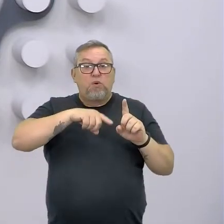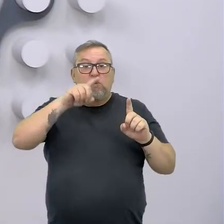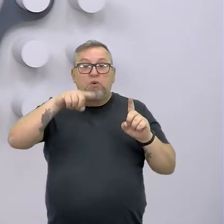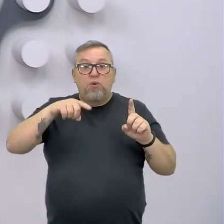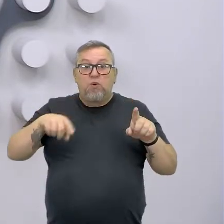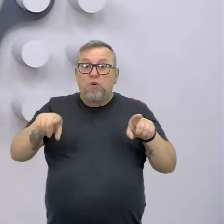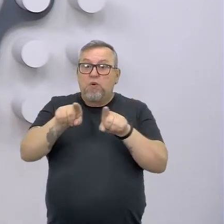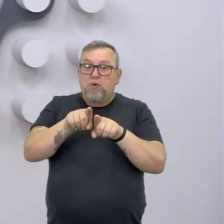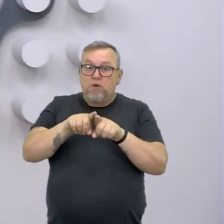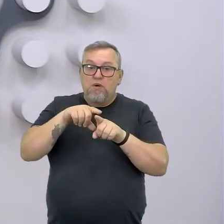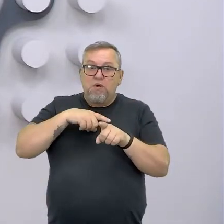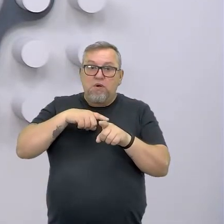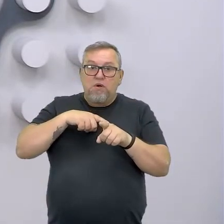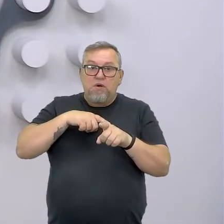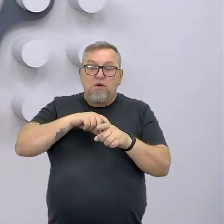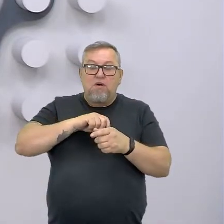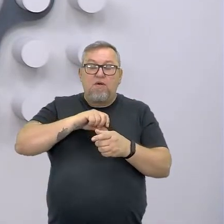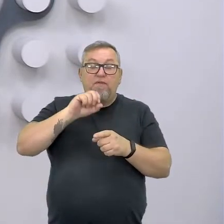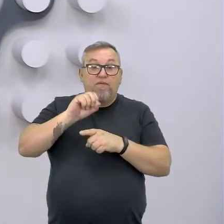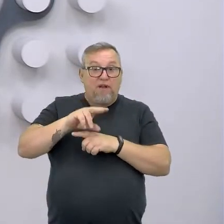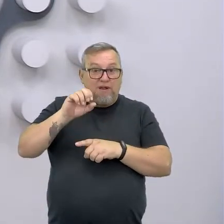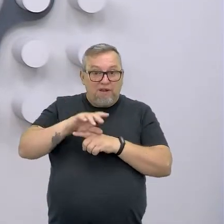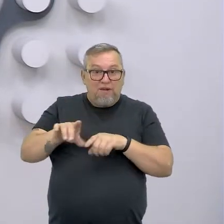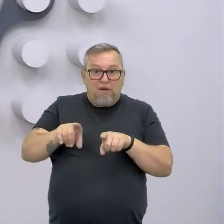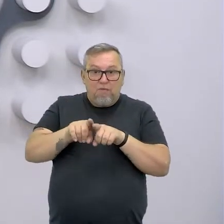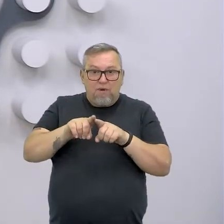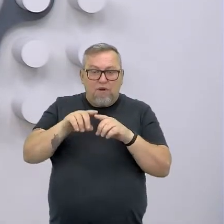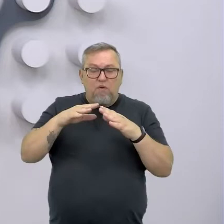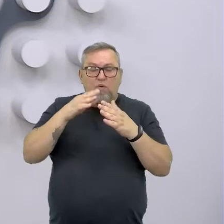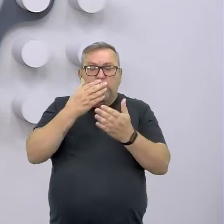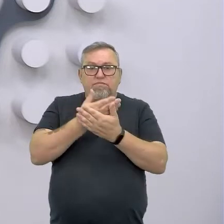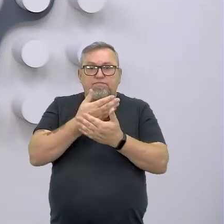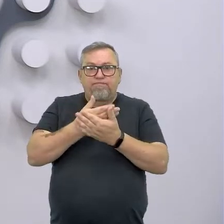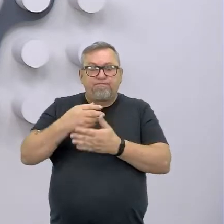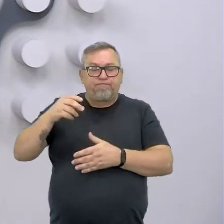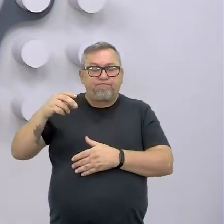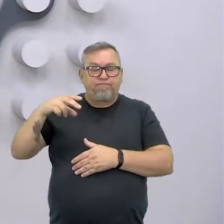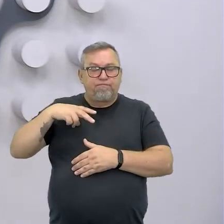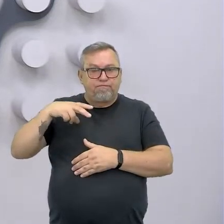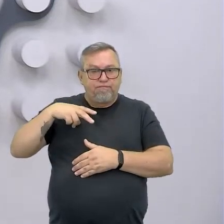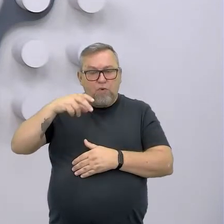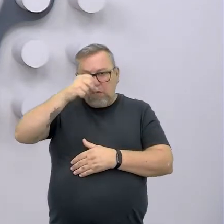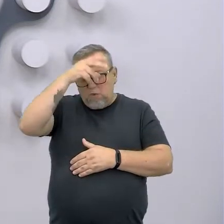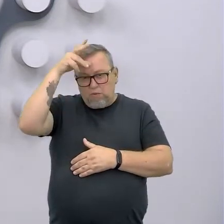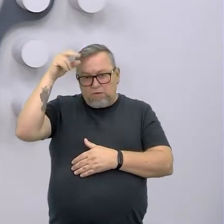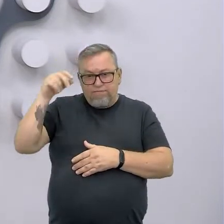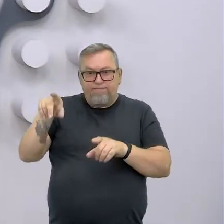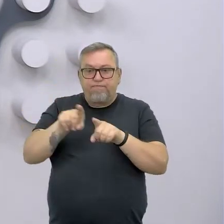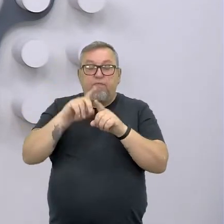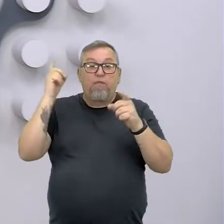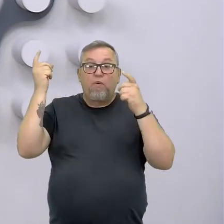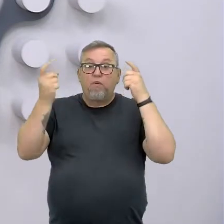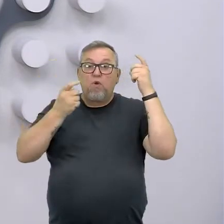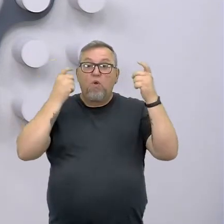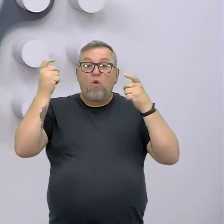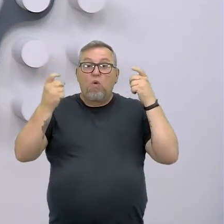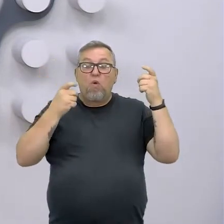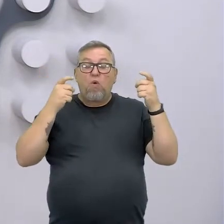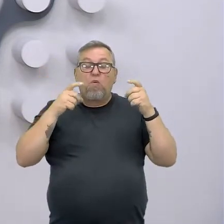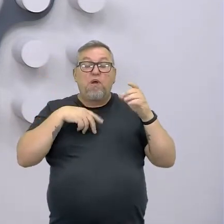empresas privadas ou públicas que sejam elas, né, elas se preocupam com